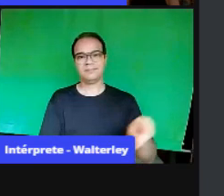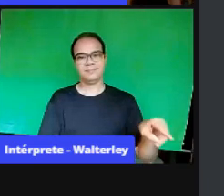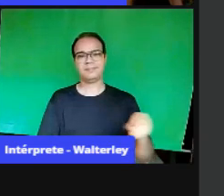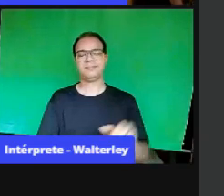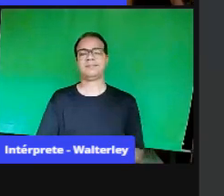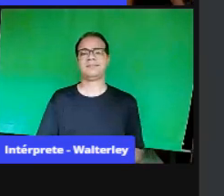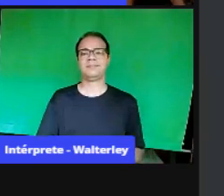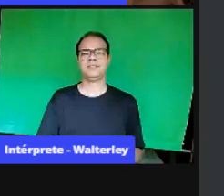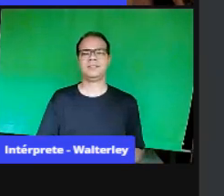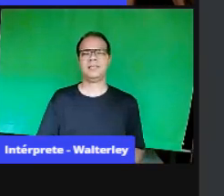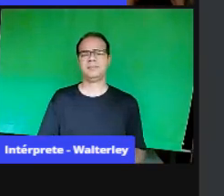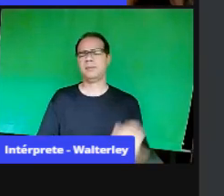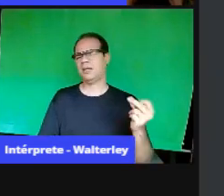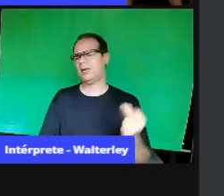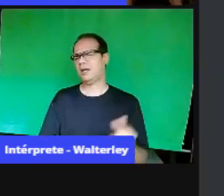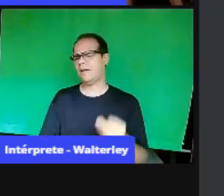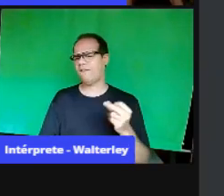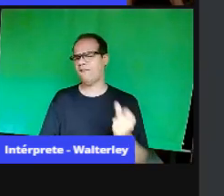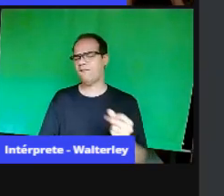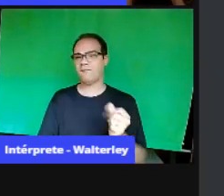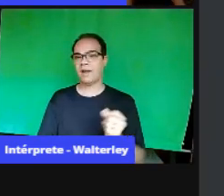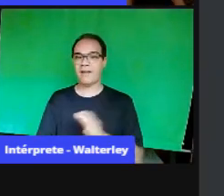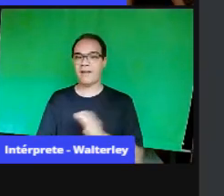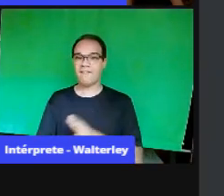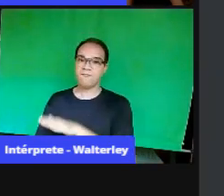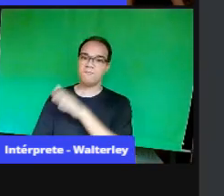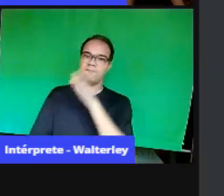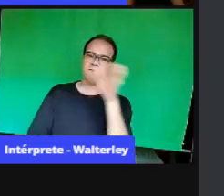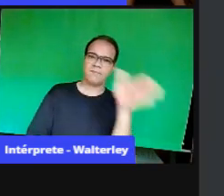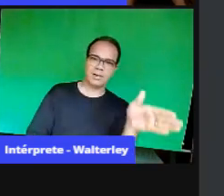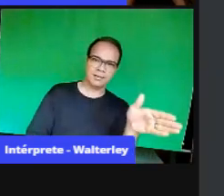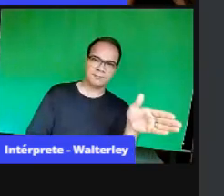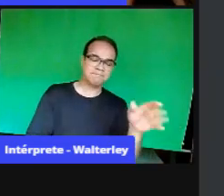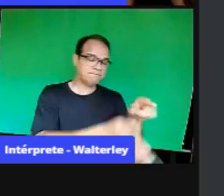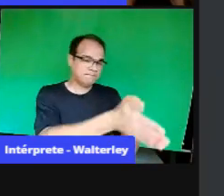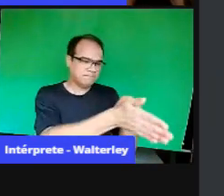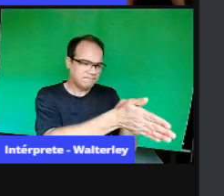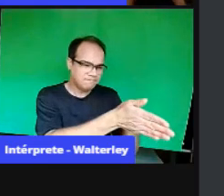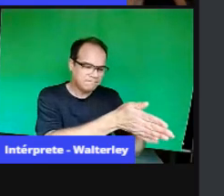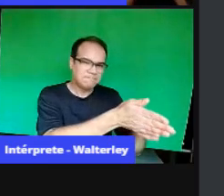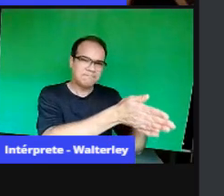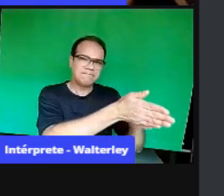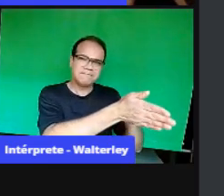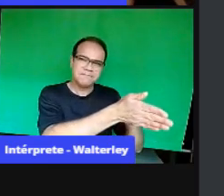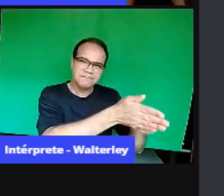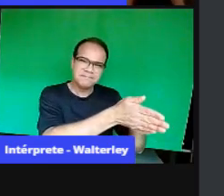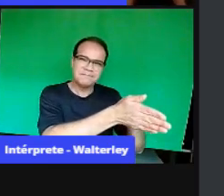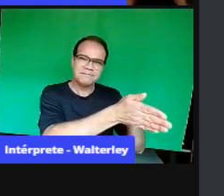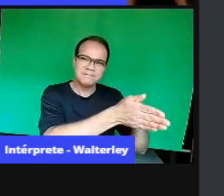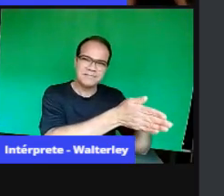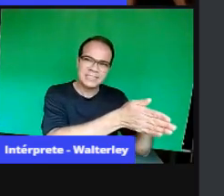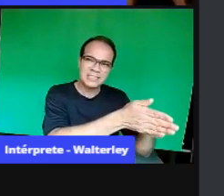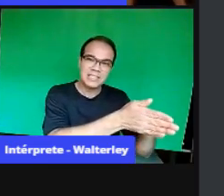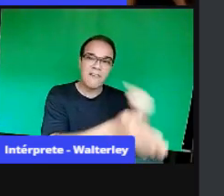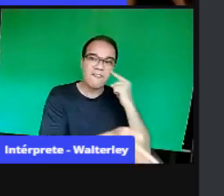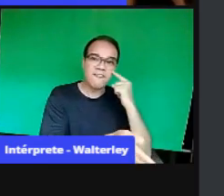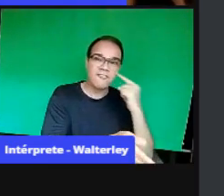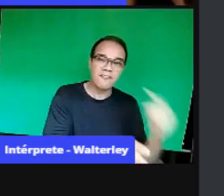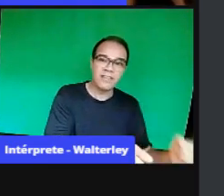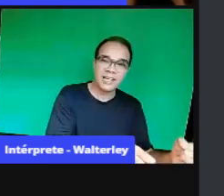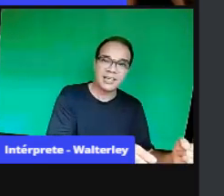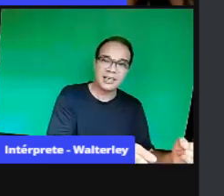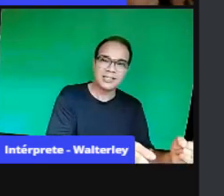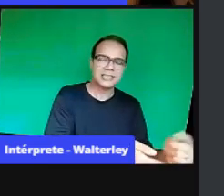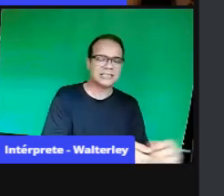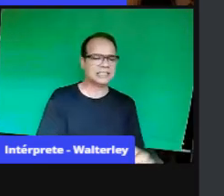para intervir. E quando você avalia, muitas vezes você avalia e verifica que aquela habilidade